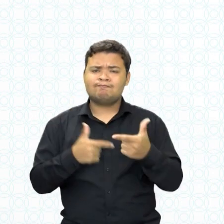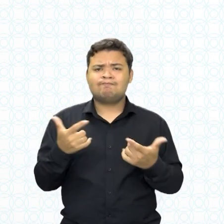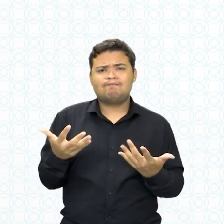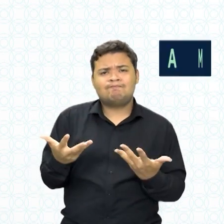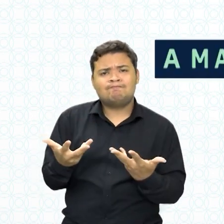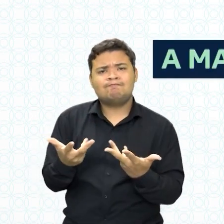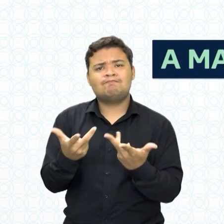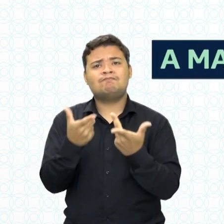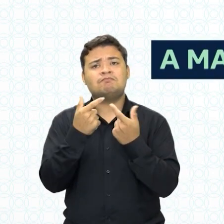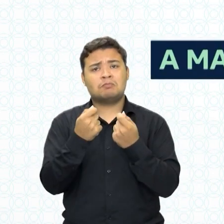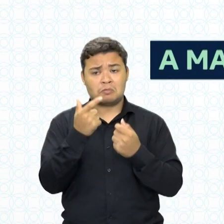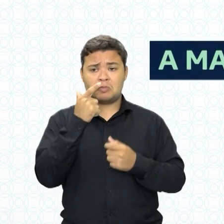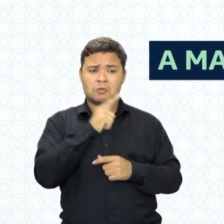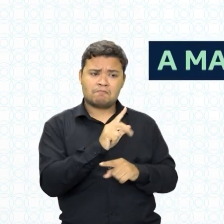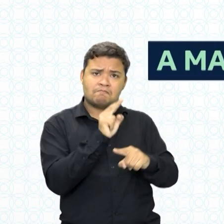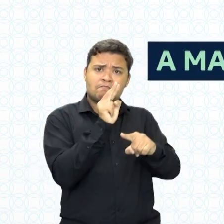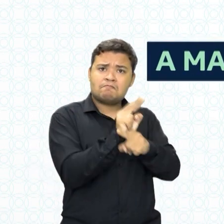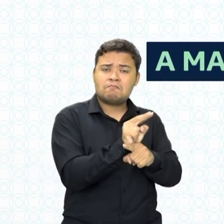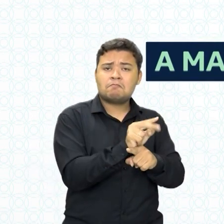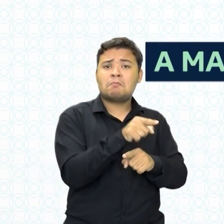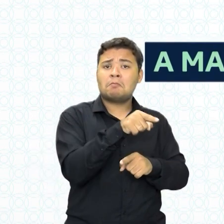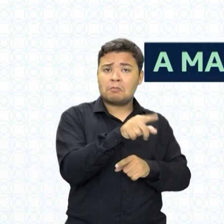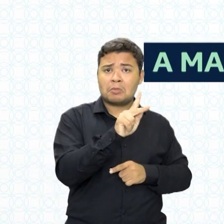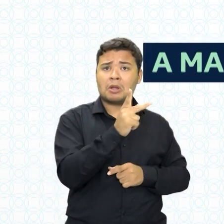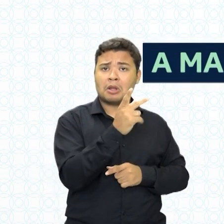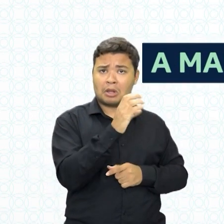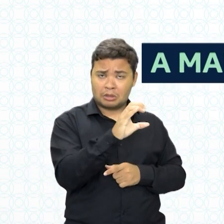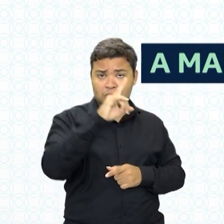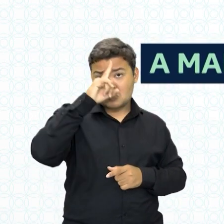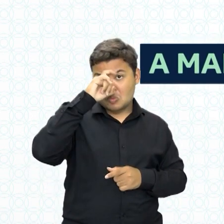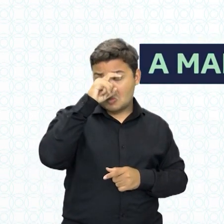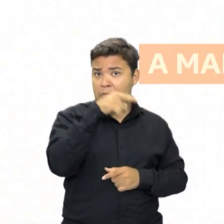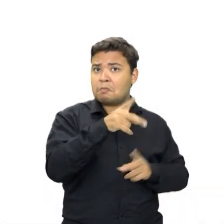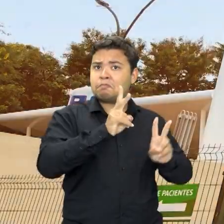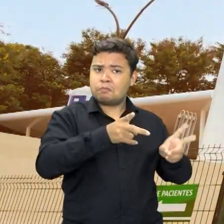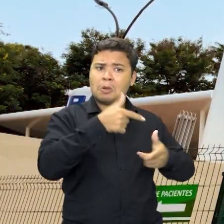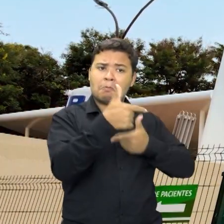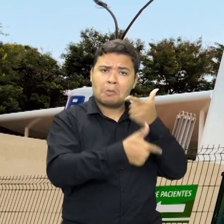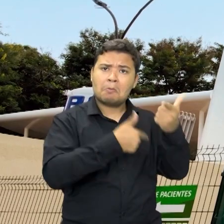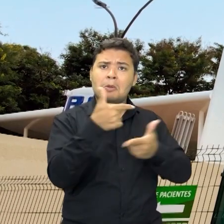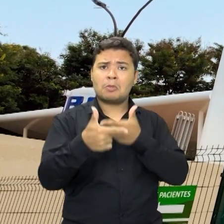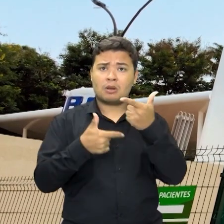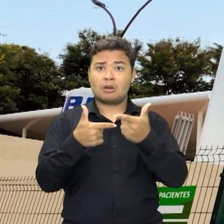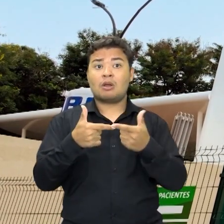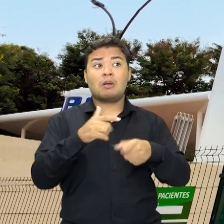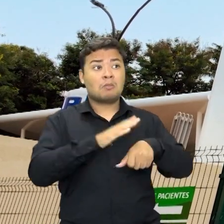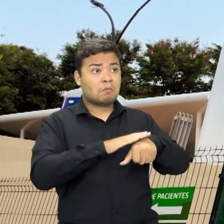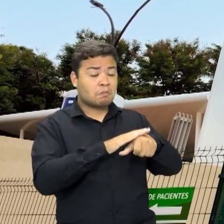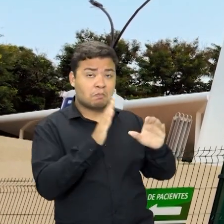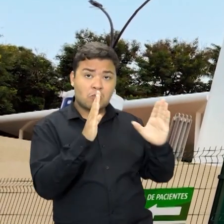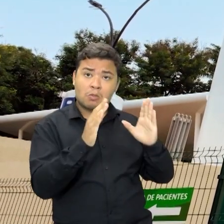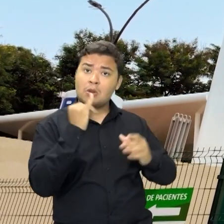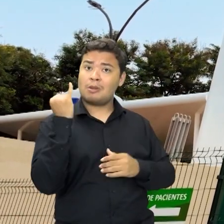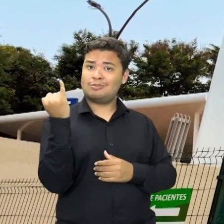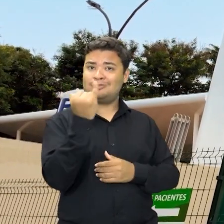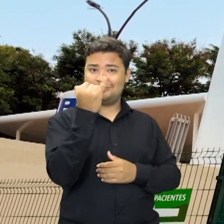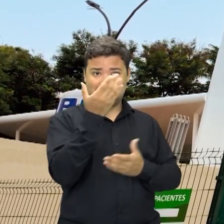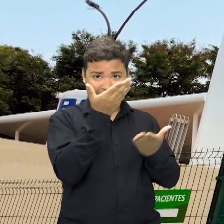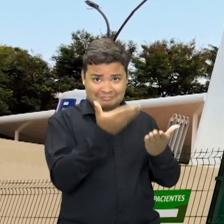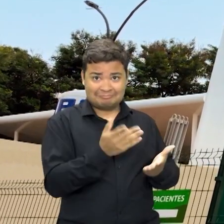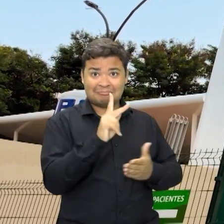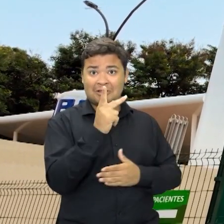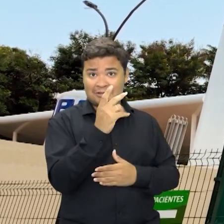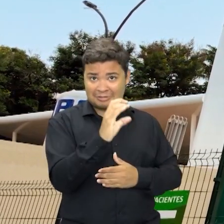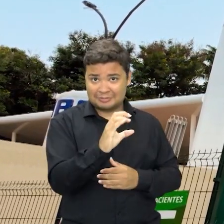excelência que garantiu a manutenção e prestação de serviços no Hospital das Clínicas em momentos importantes da história